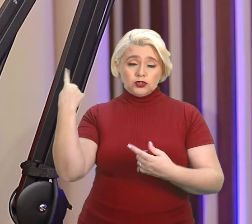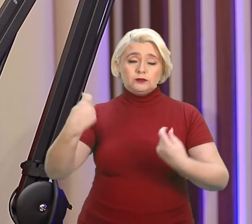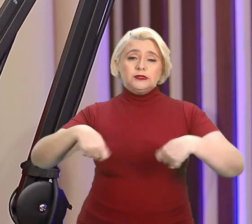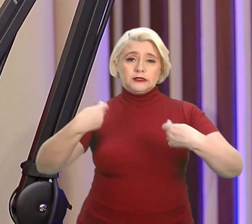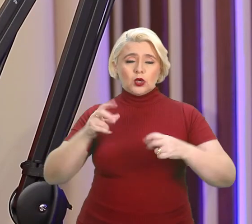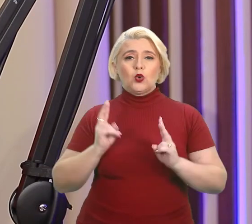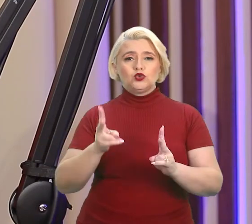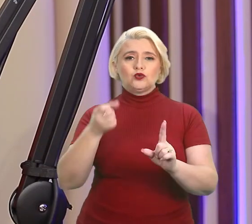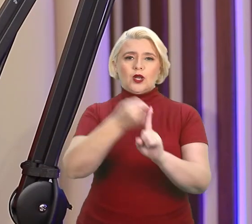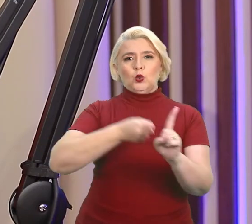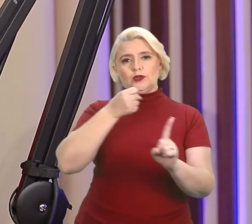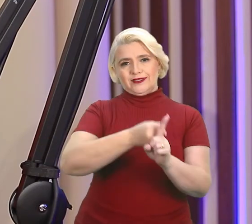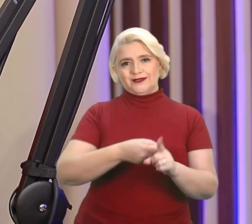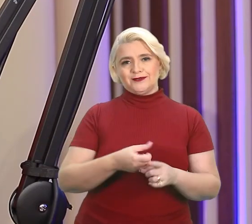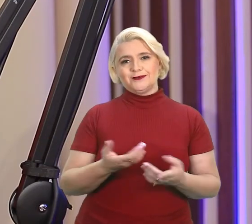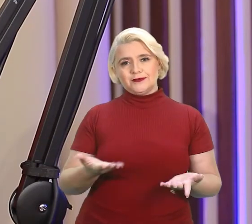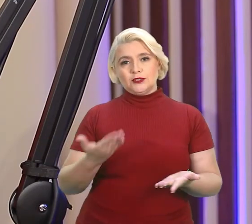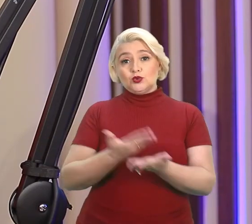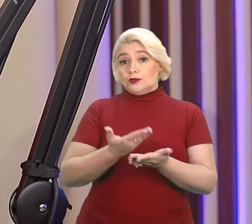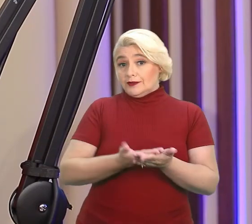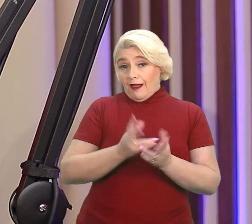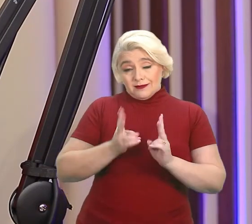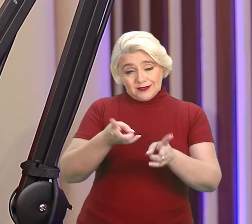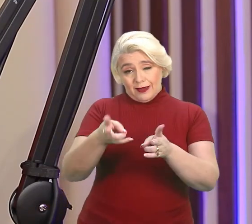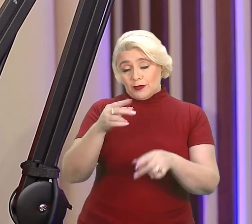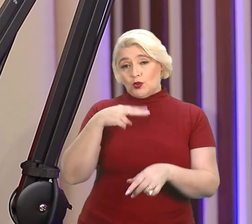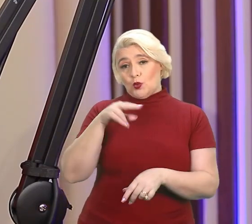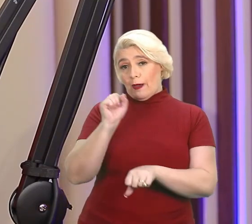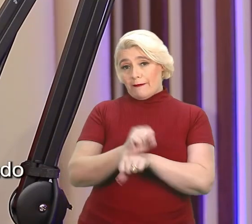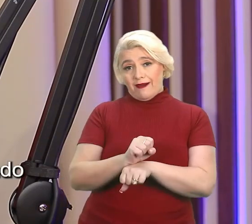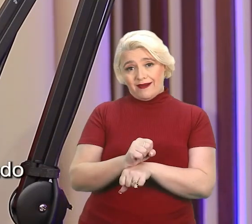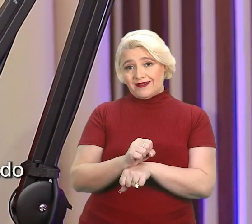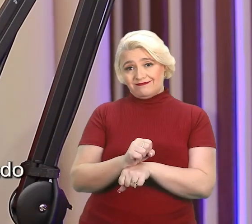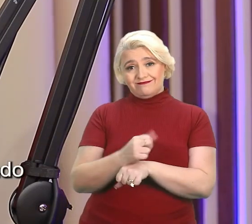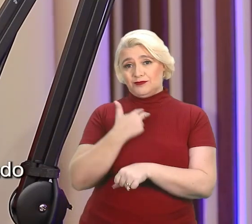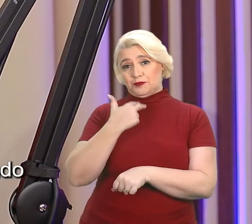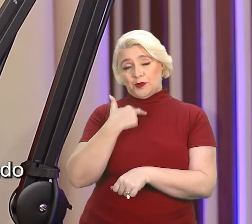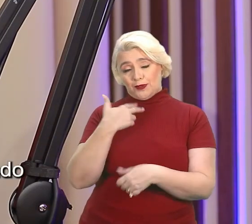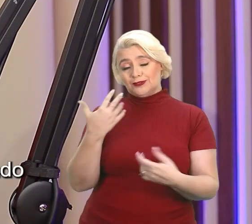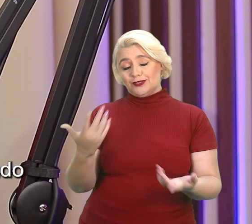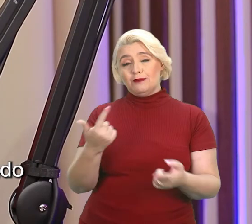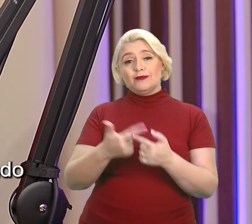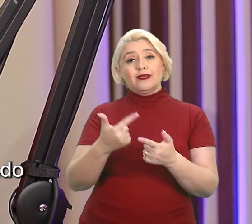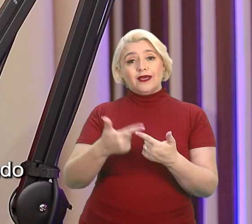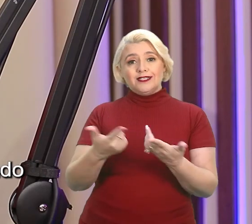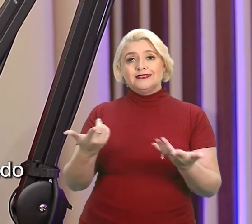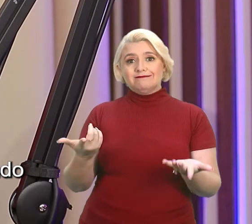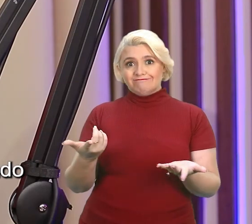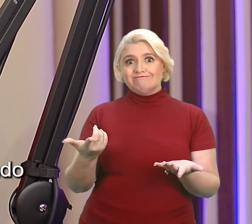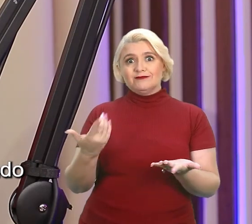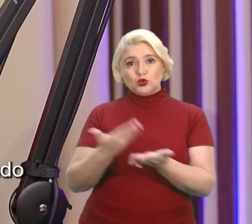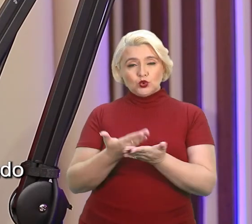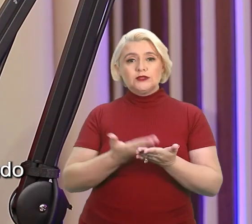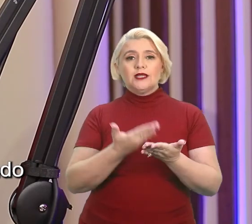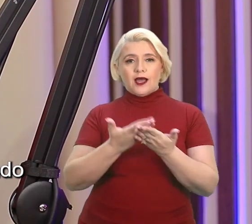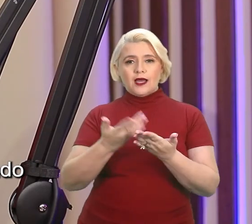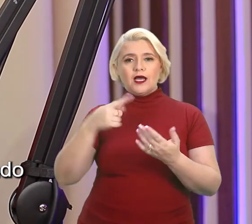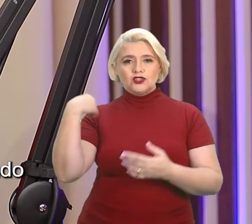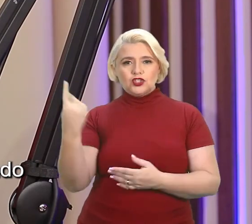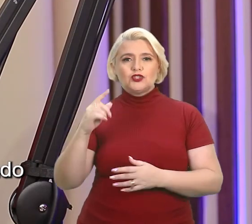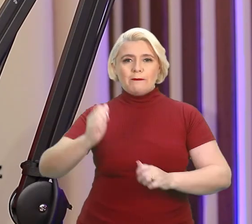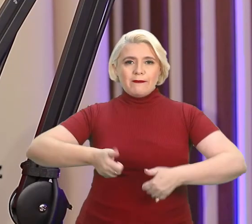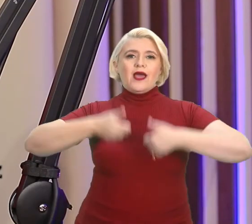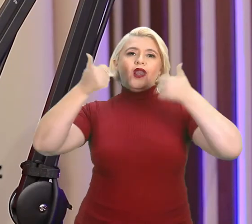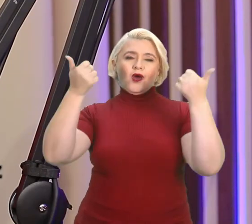precisa continuar lutando. Estudar é sempre, né, Antônio? Isso a gente não pode parar, porque é estudando que a gente